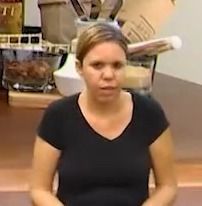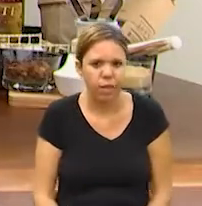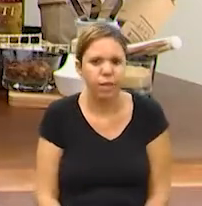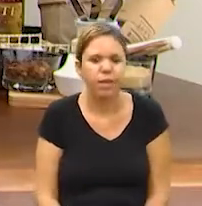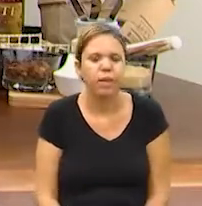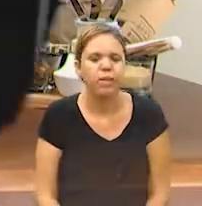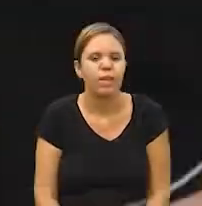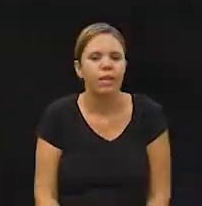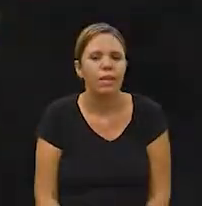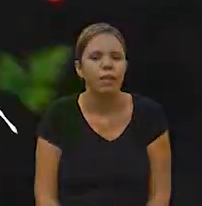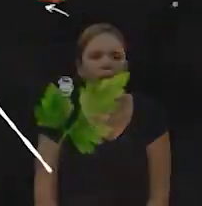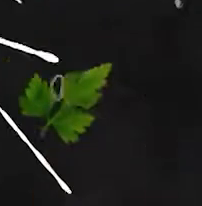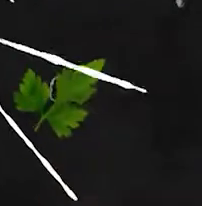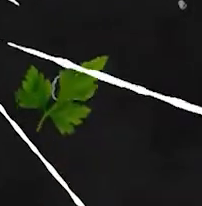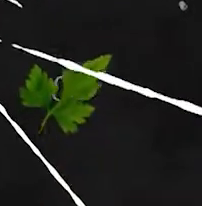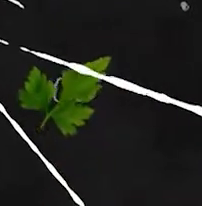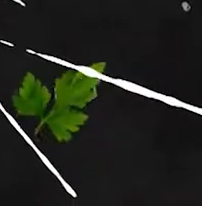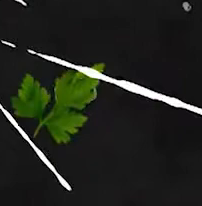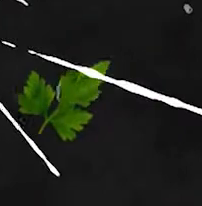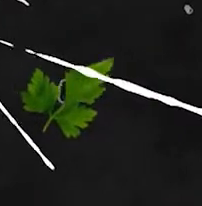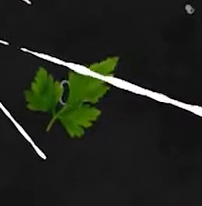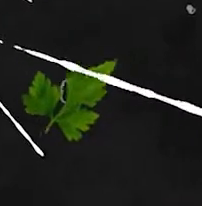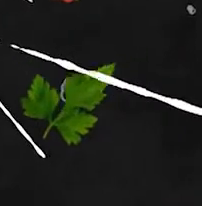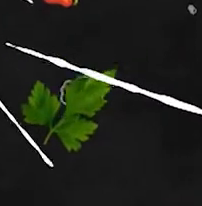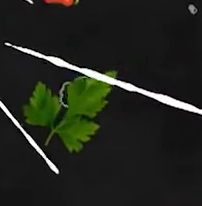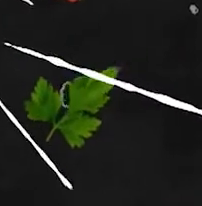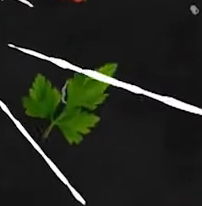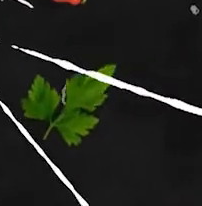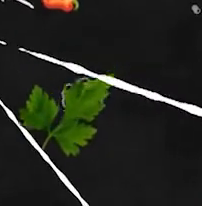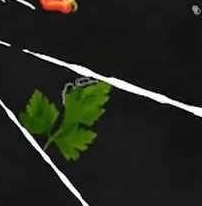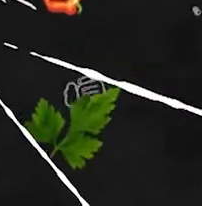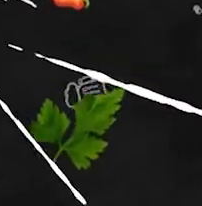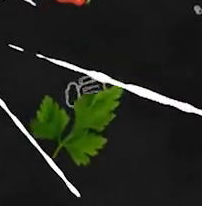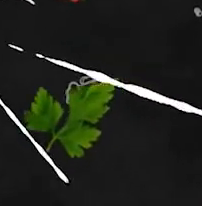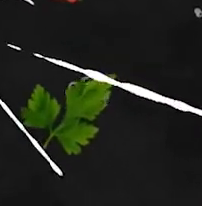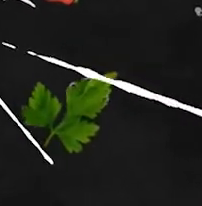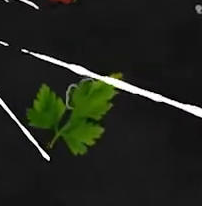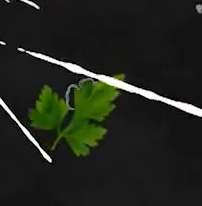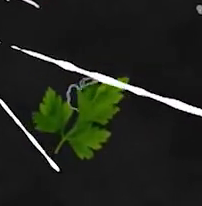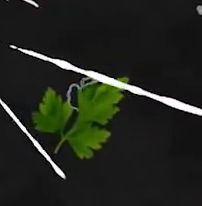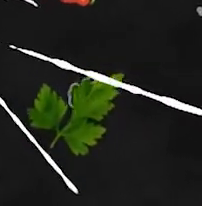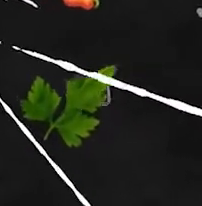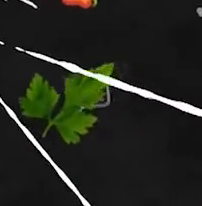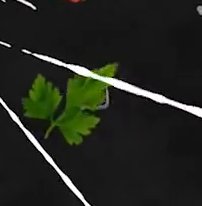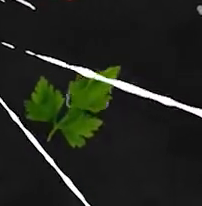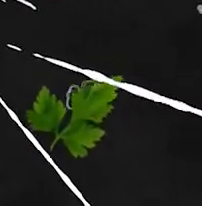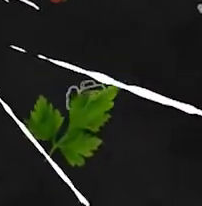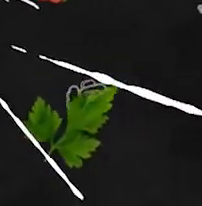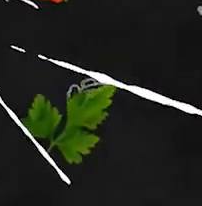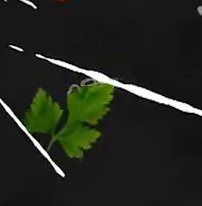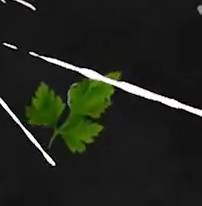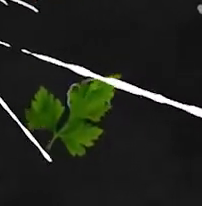aí. Anote aí. 500 gramas de farinha de trigo,